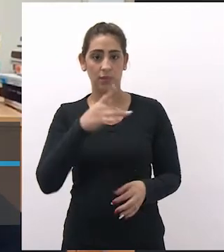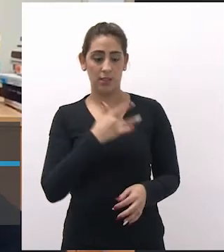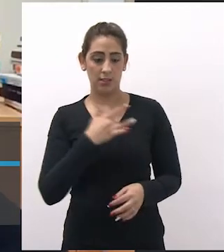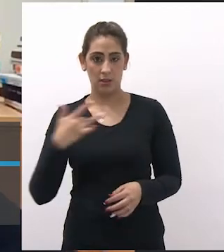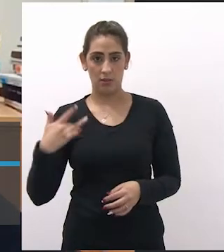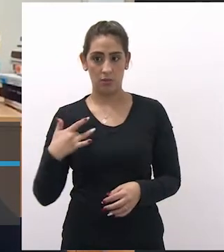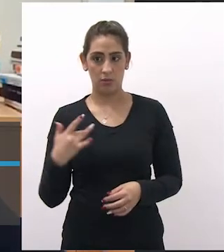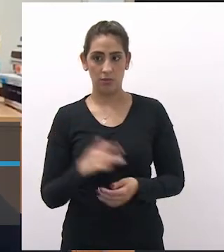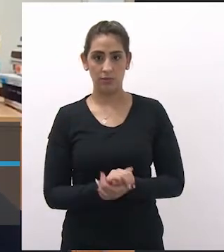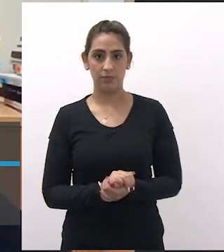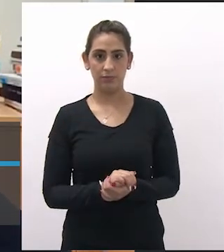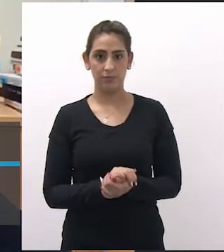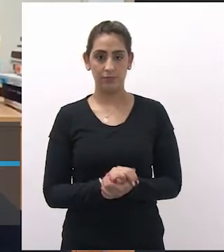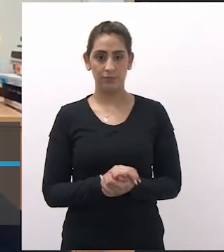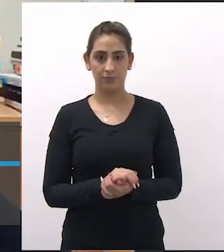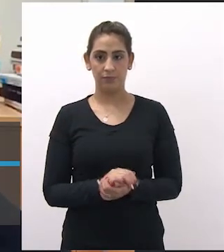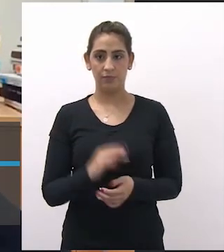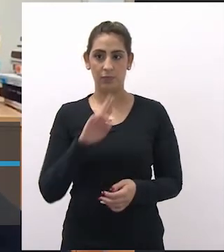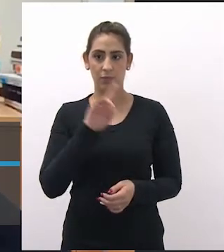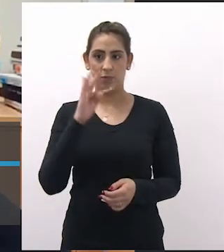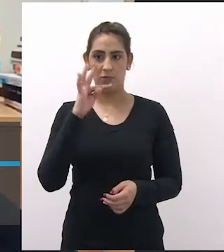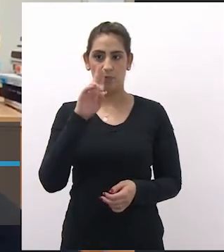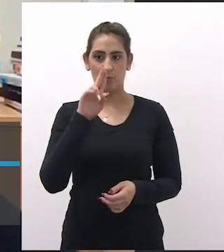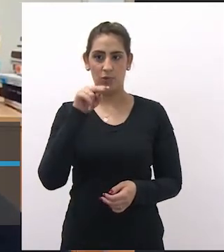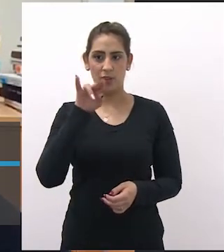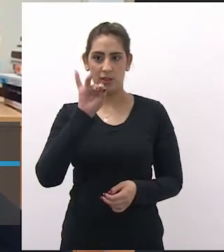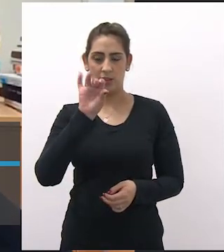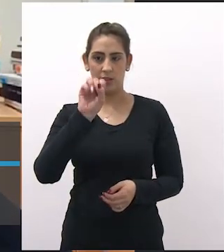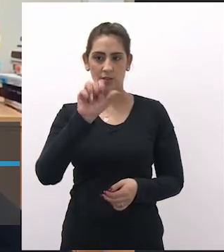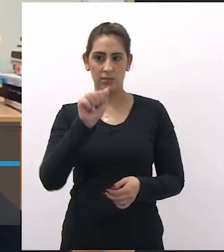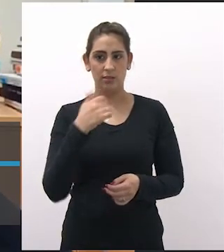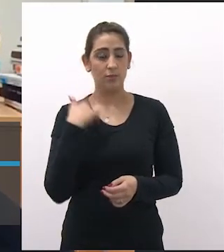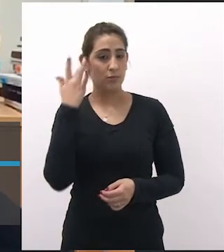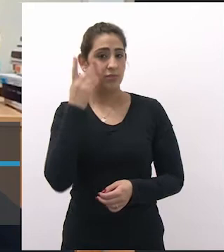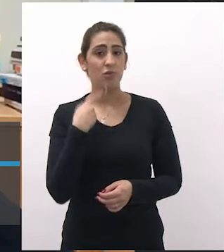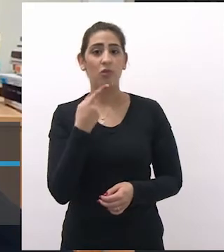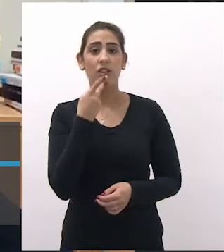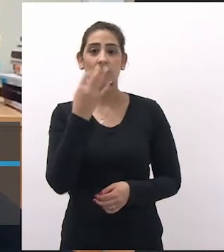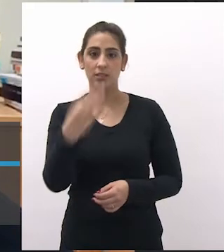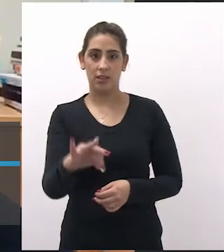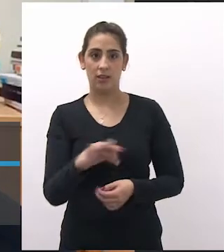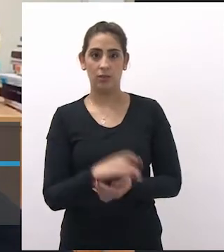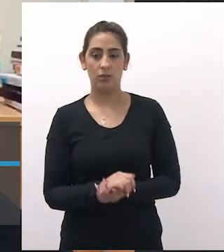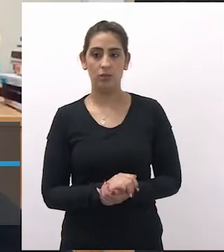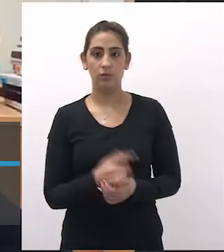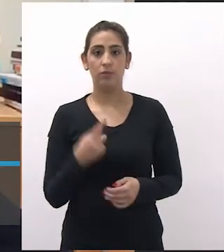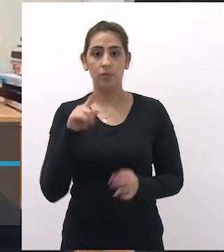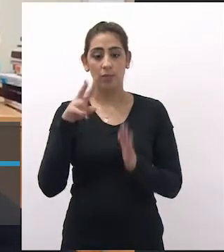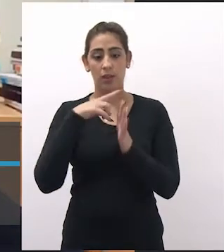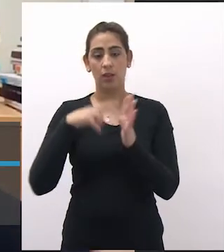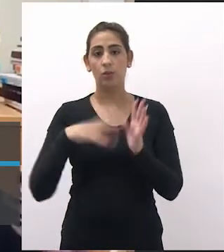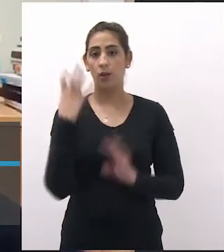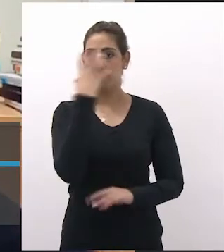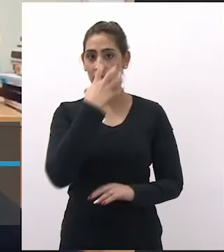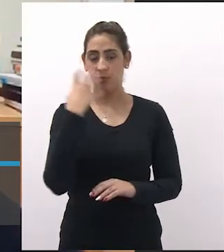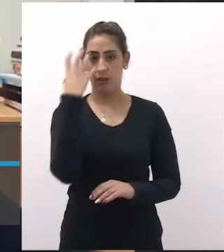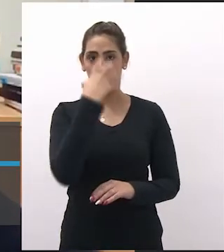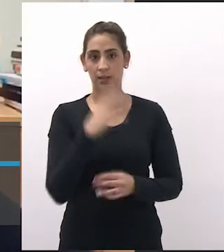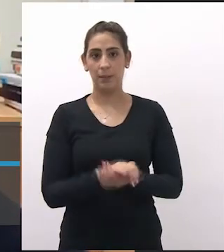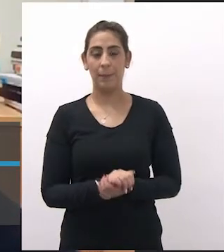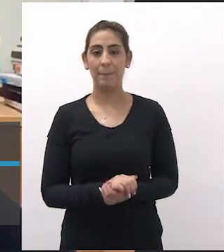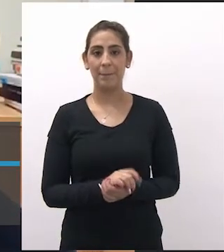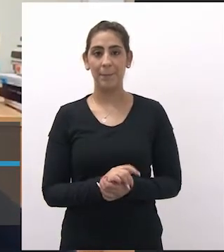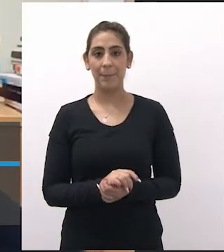FUNESA, não sei se eu pronunciei correto. E é uma leitora apaixonada. Além